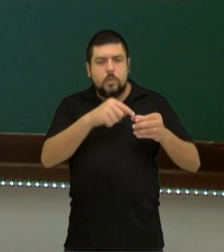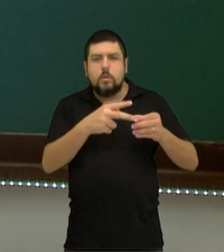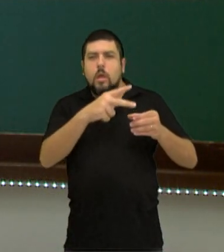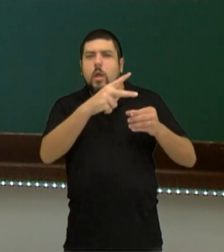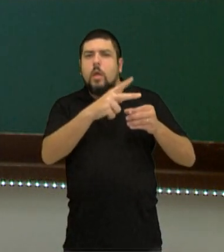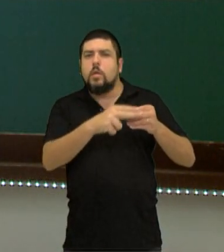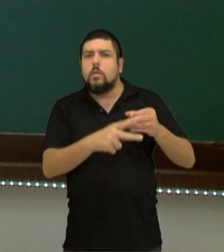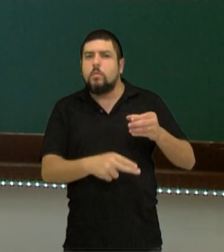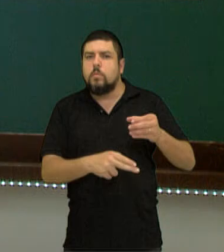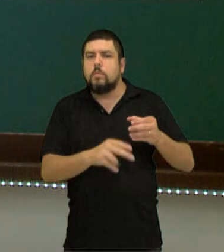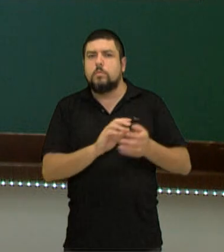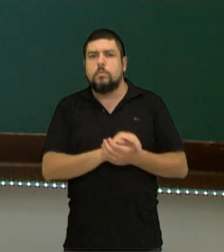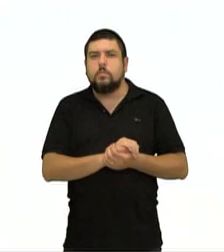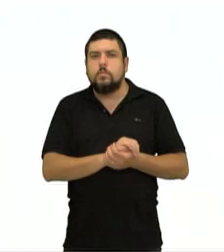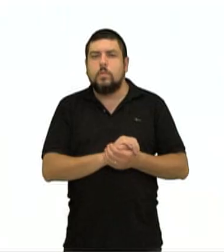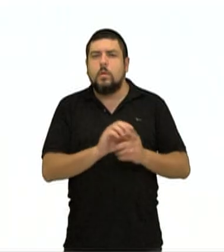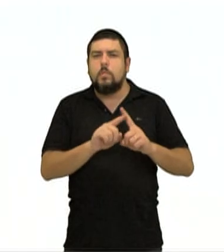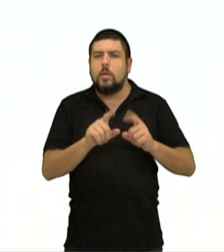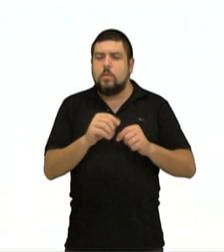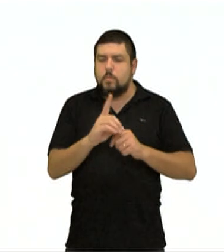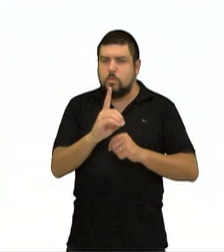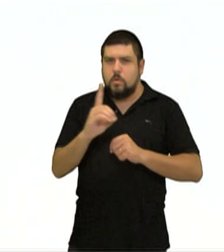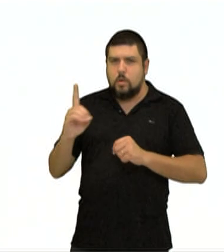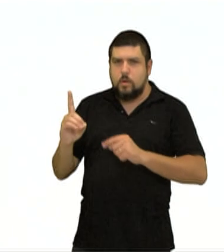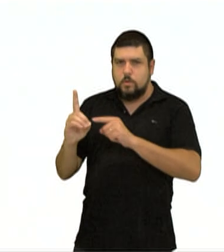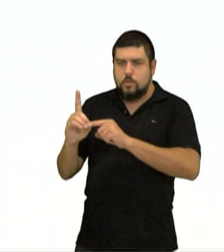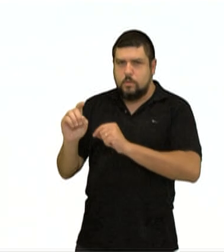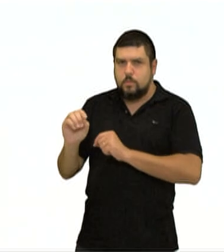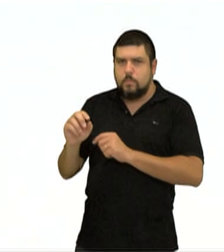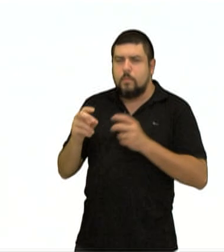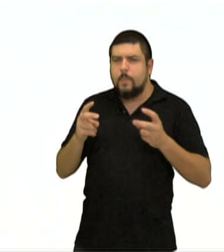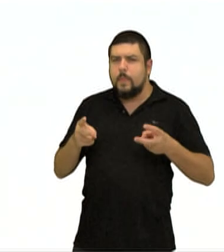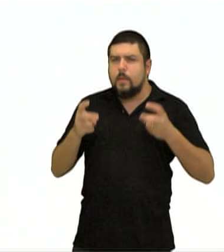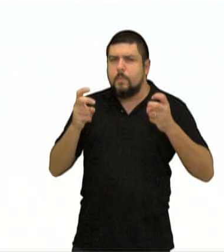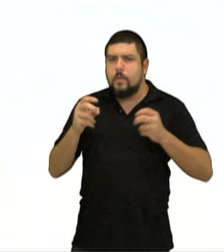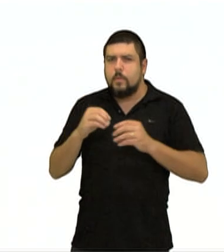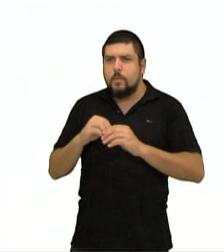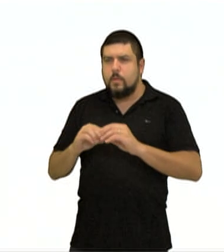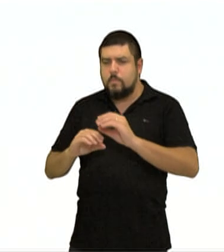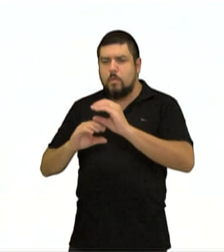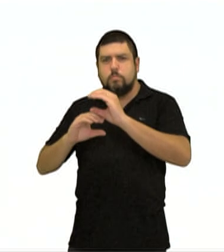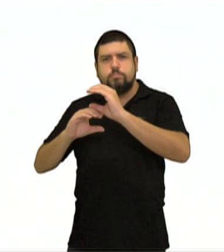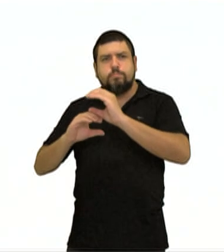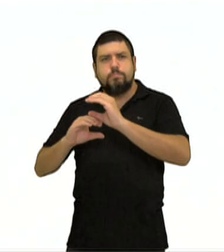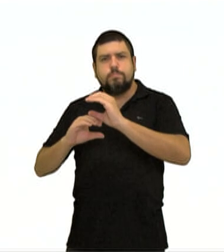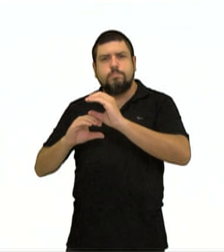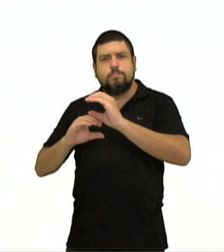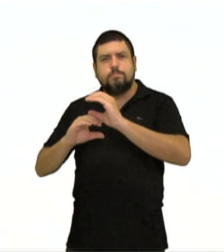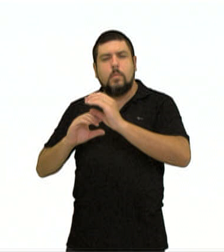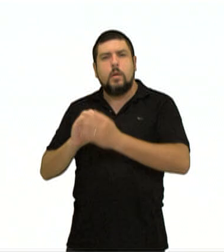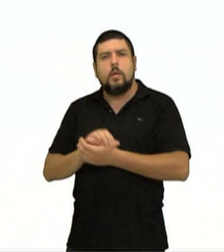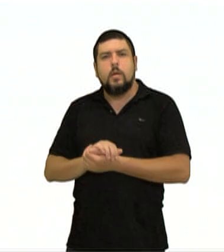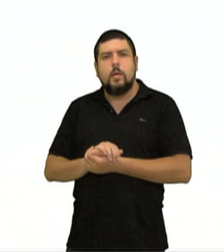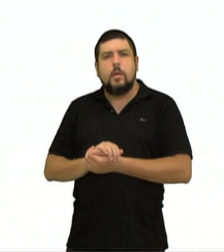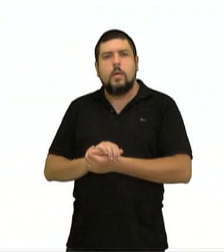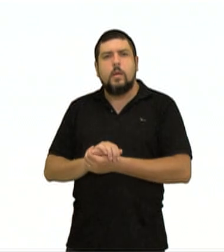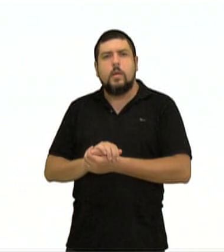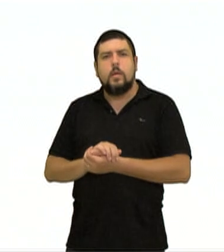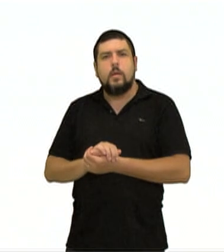imagem da direita. É uma representação de uma mistura